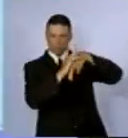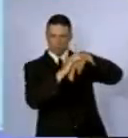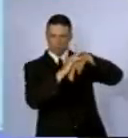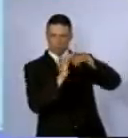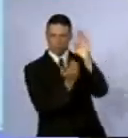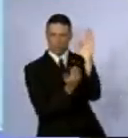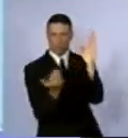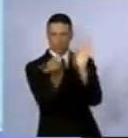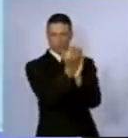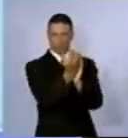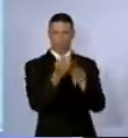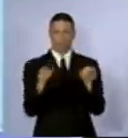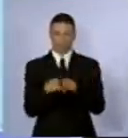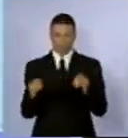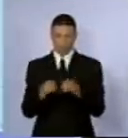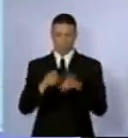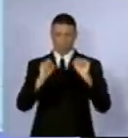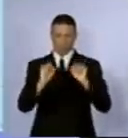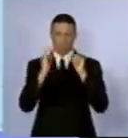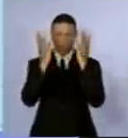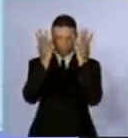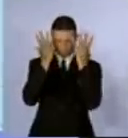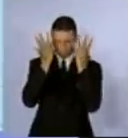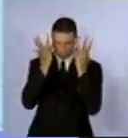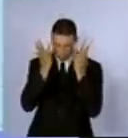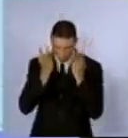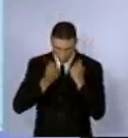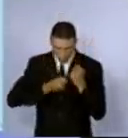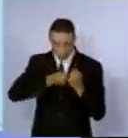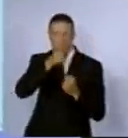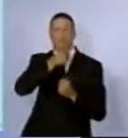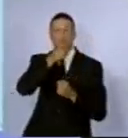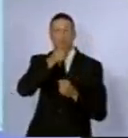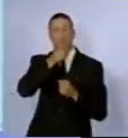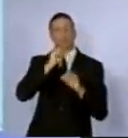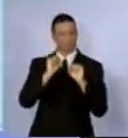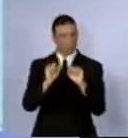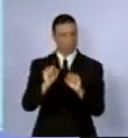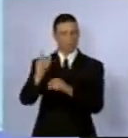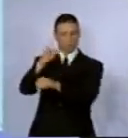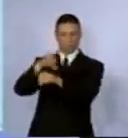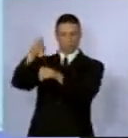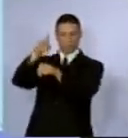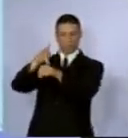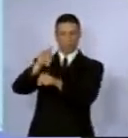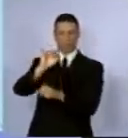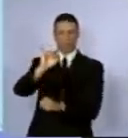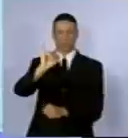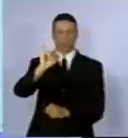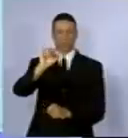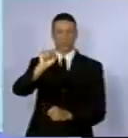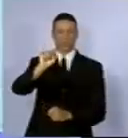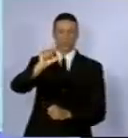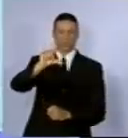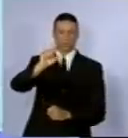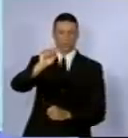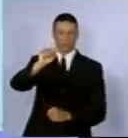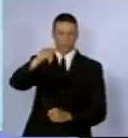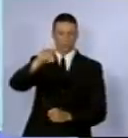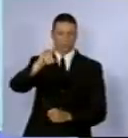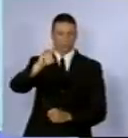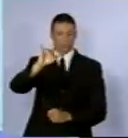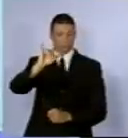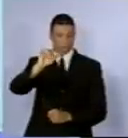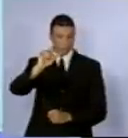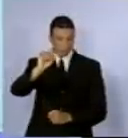relação com o envelhecimento. Esse foi um estudo que foi feito na Islândia. Essa foi uma tentativa de tratar essa